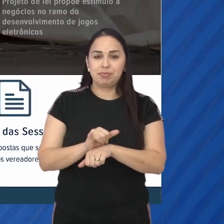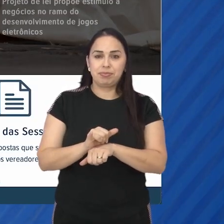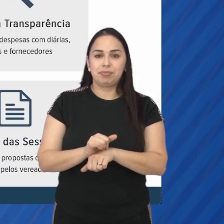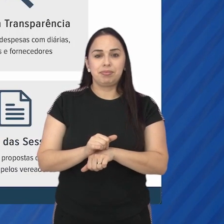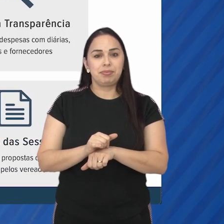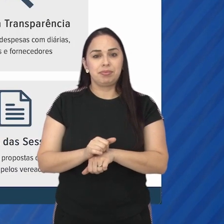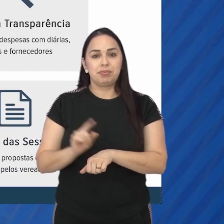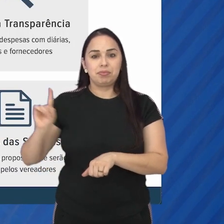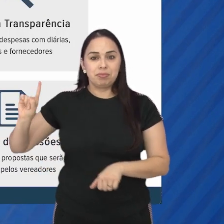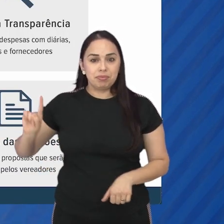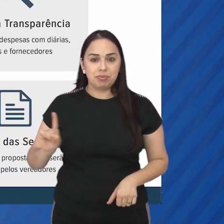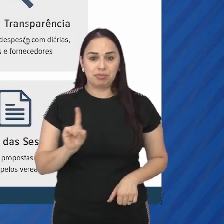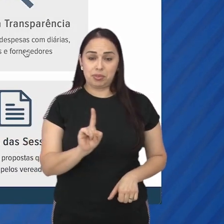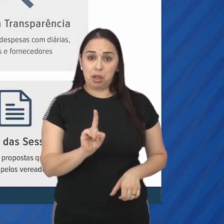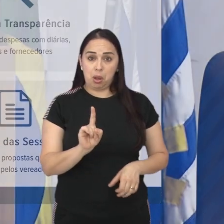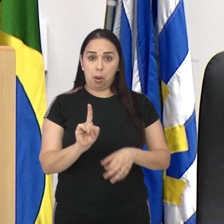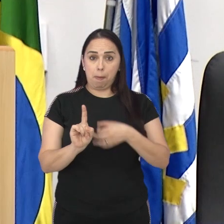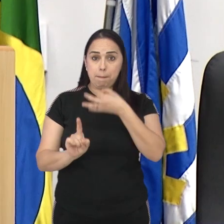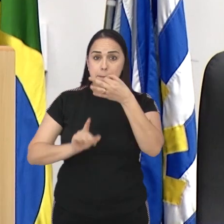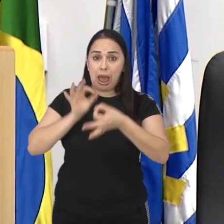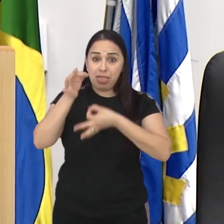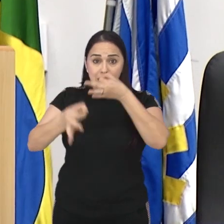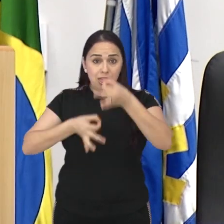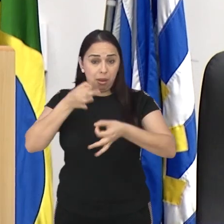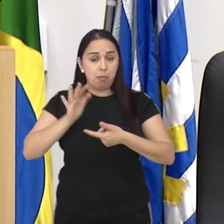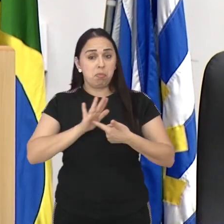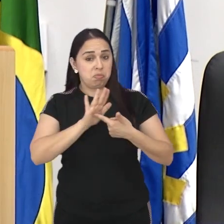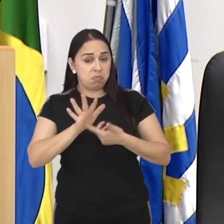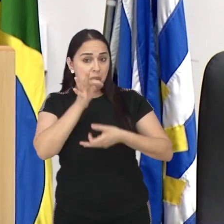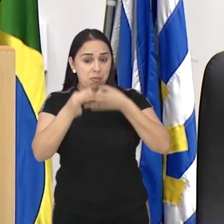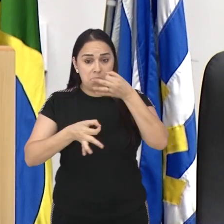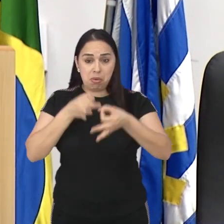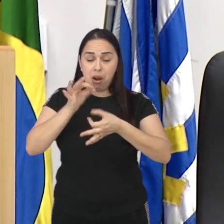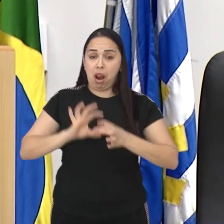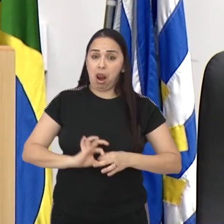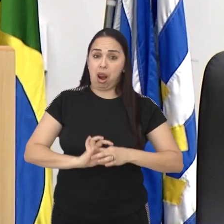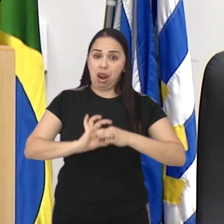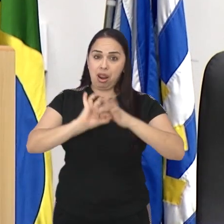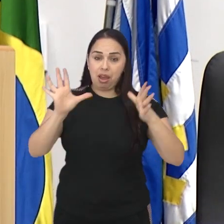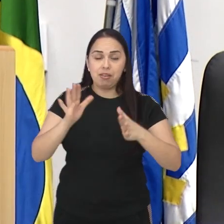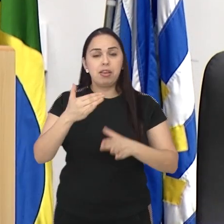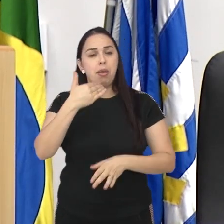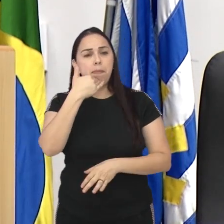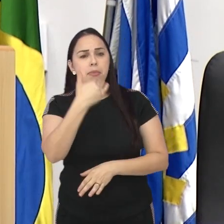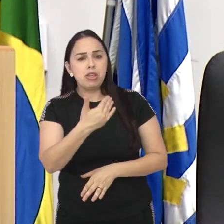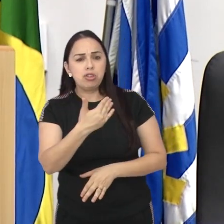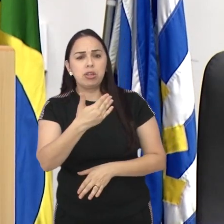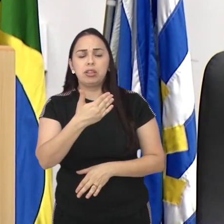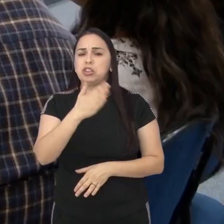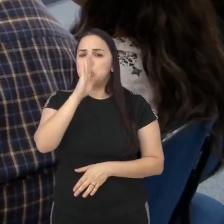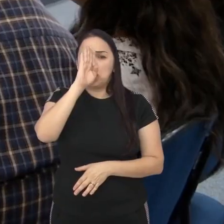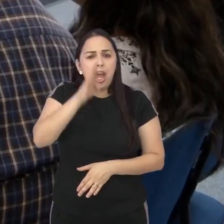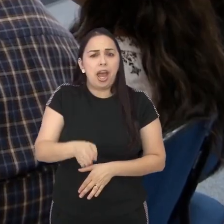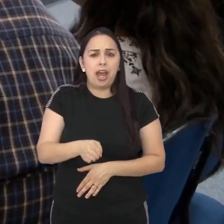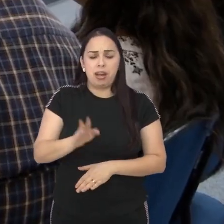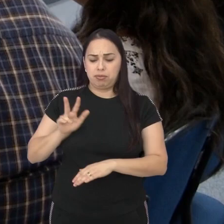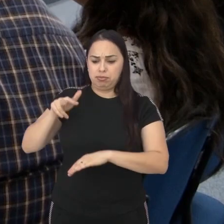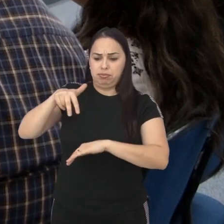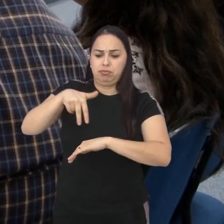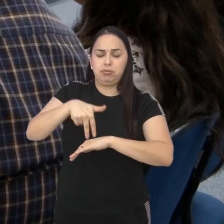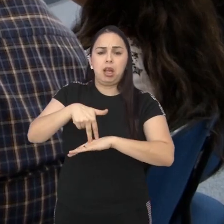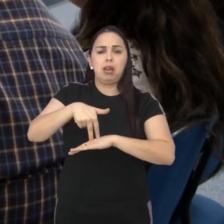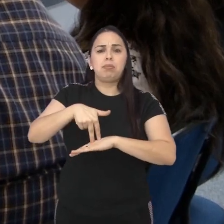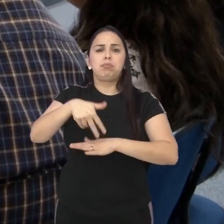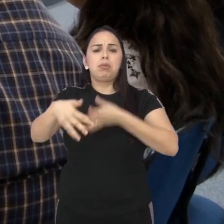participação popular é a Tribuna Livre, onde os moradores podem apresentar demandas e pedidos aos vereadores diretamente